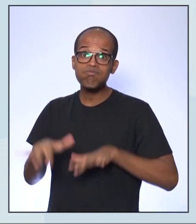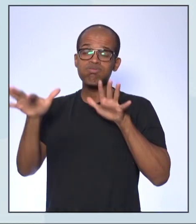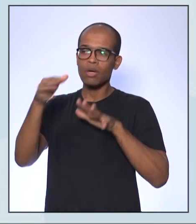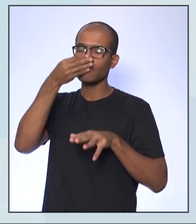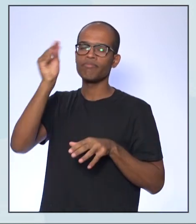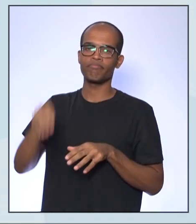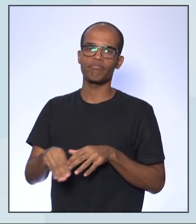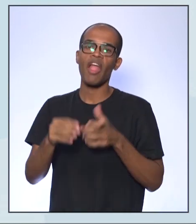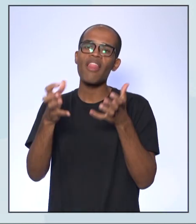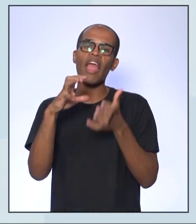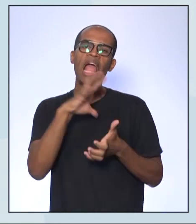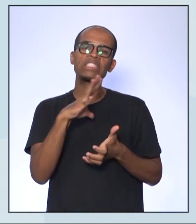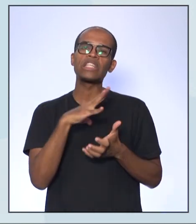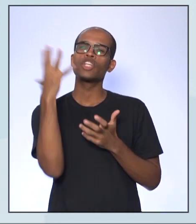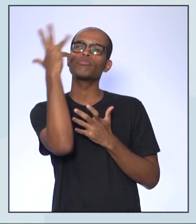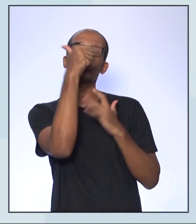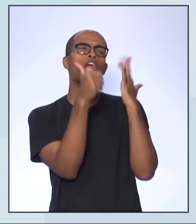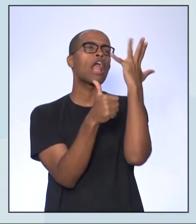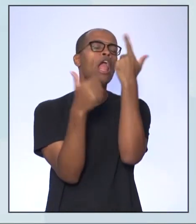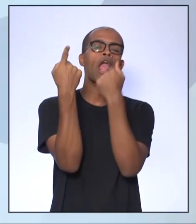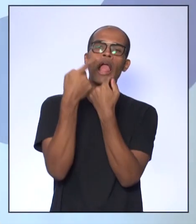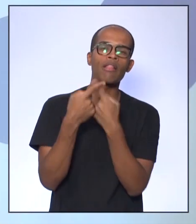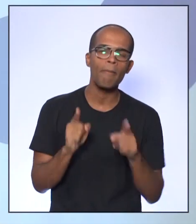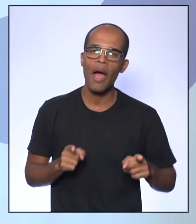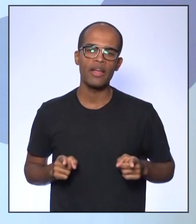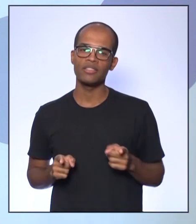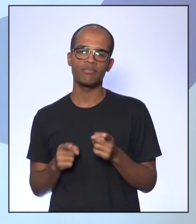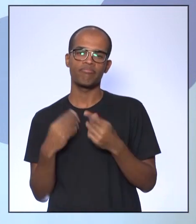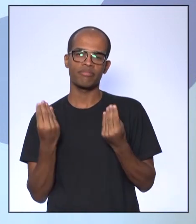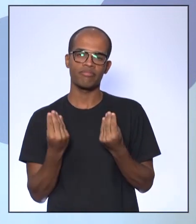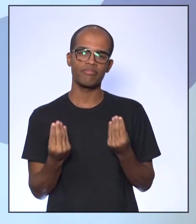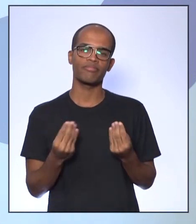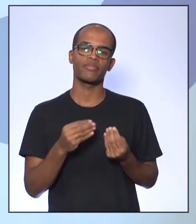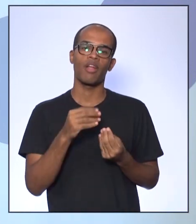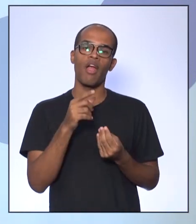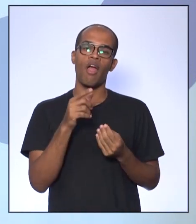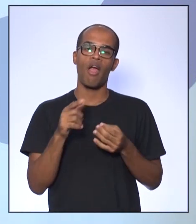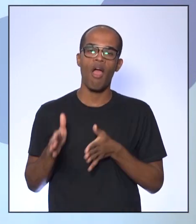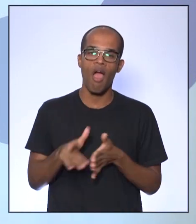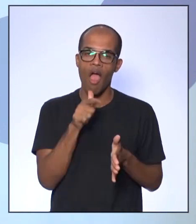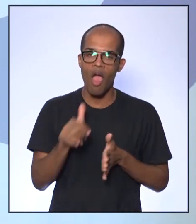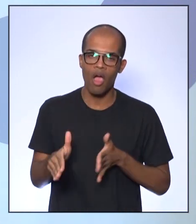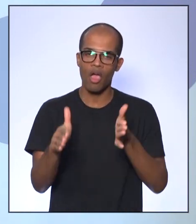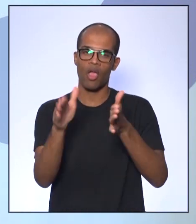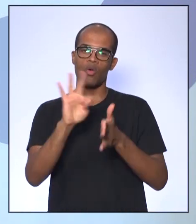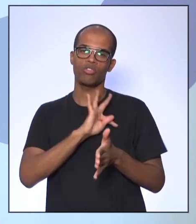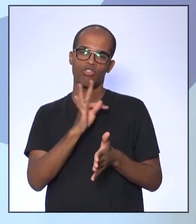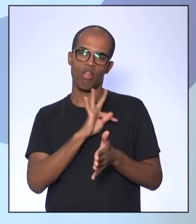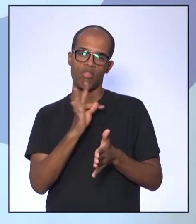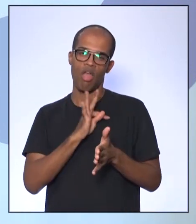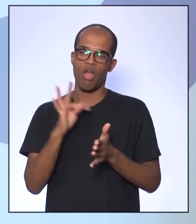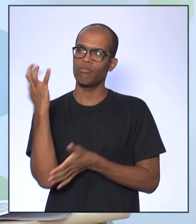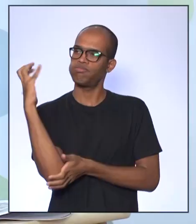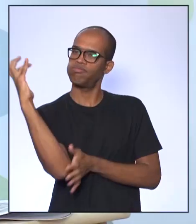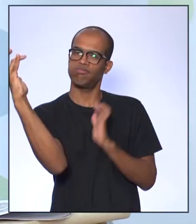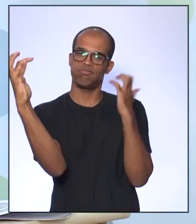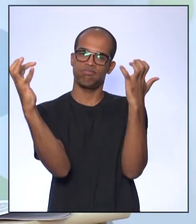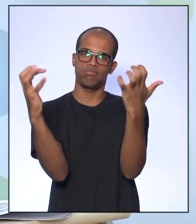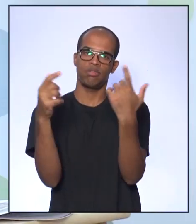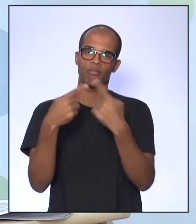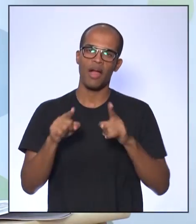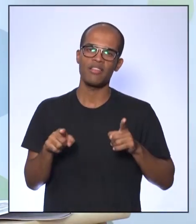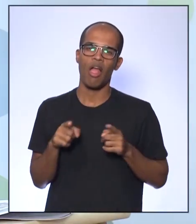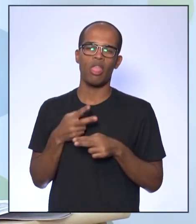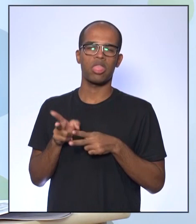cidade bonita em vez de Plantar cuidar. árvores em volta do rio Tietê, de repente, ao Exatamente. invés de cuidar do problema real, né? Uma notícia.